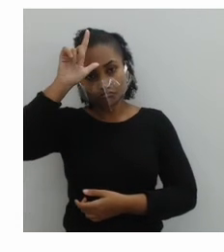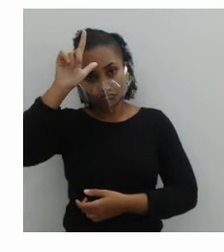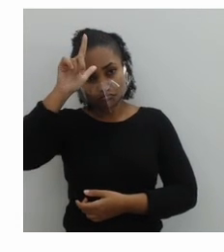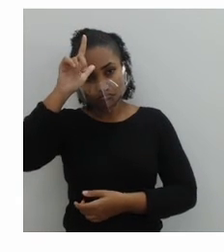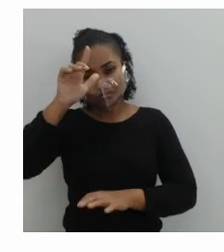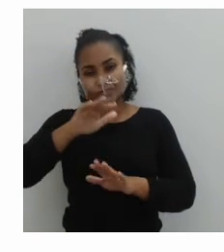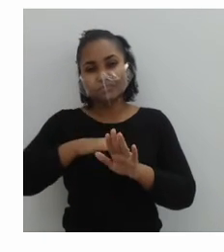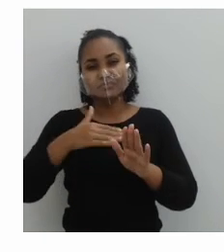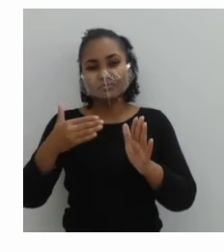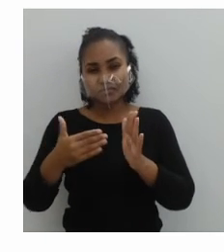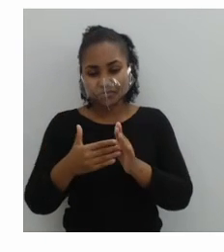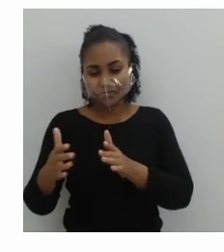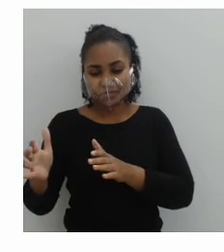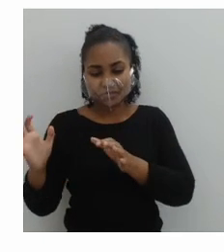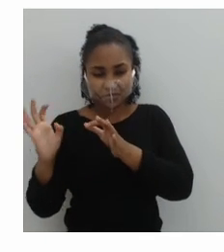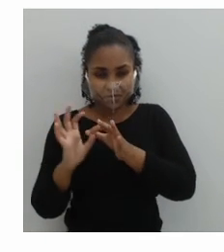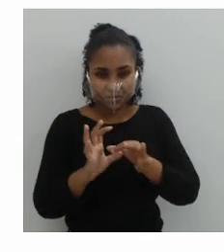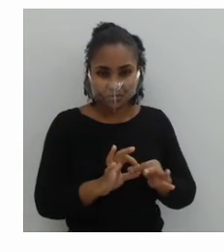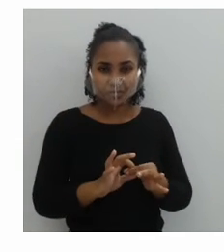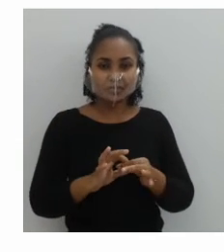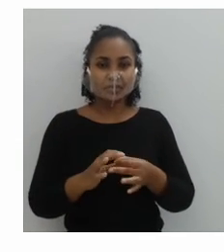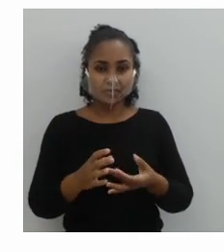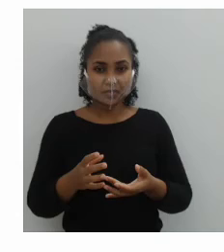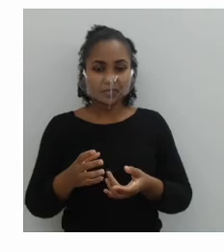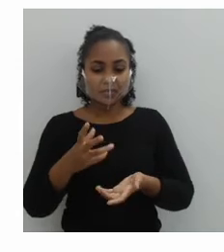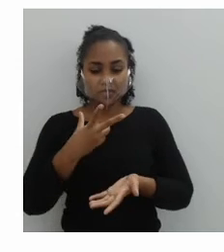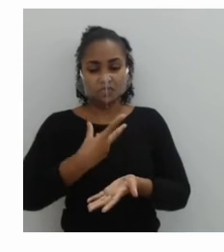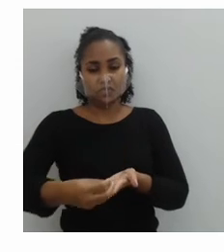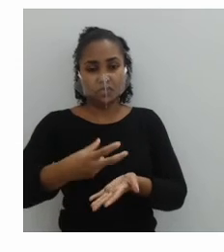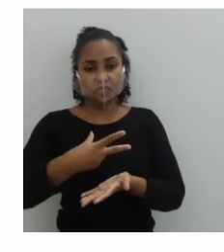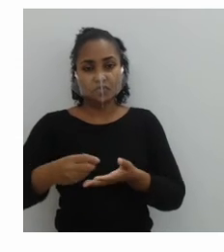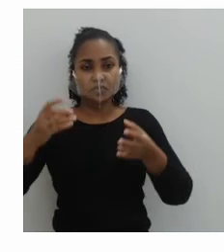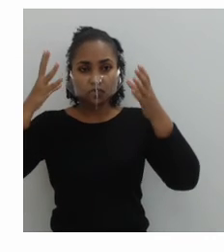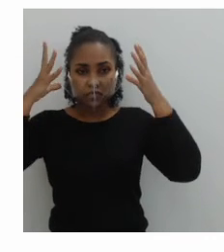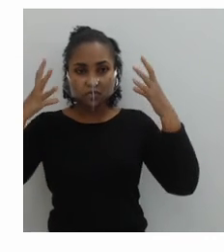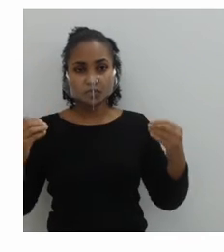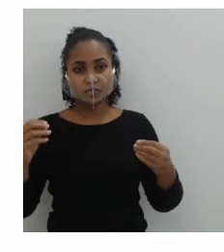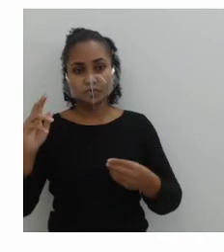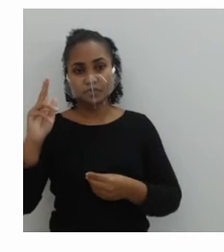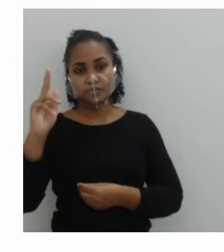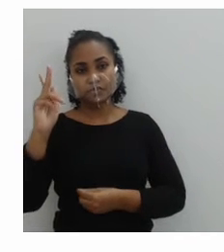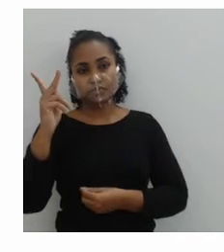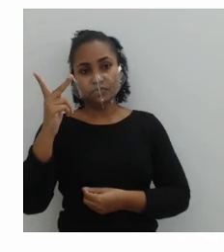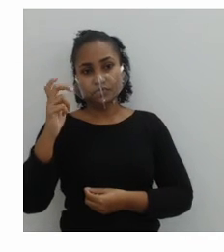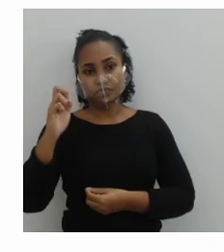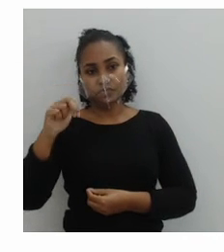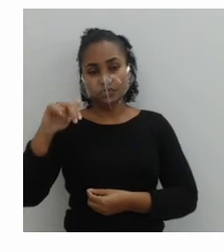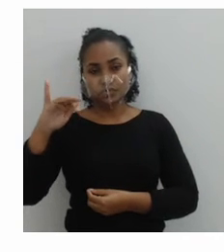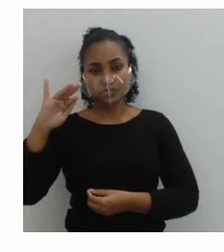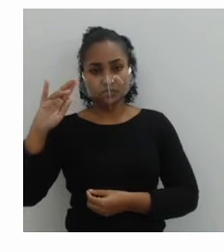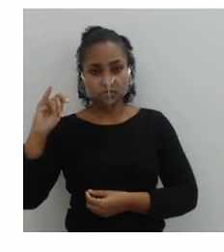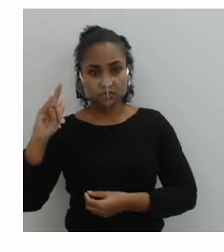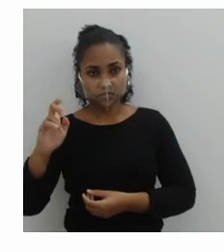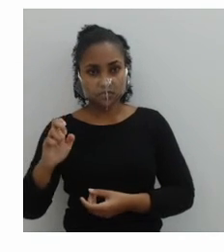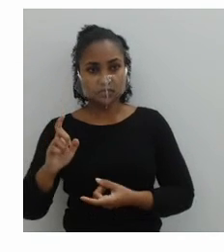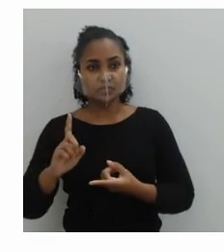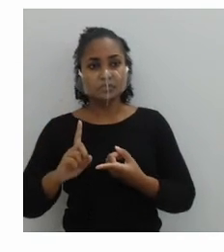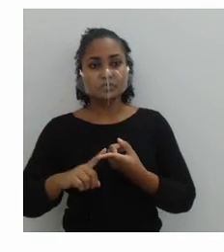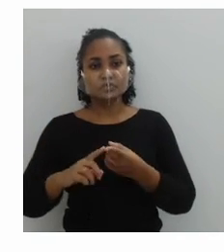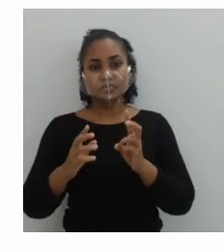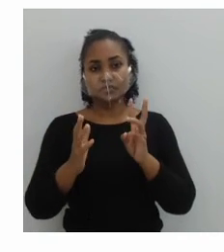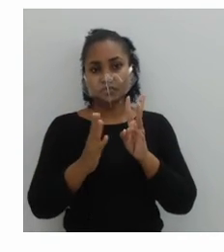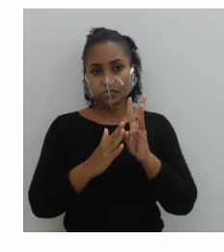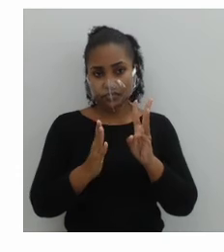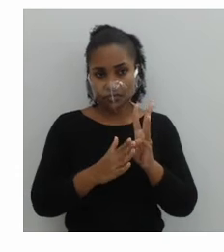de toda essa investida para expulsar os holandeses foram os índios potiguar, Vidal de